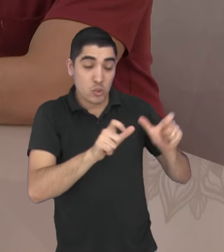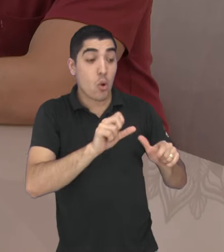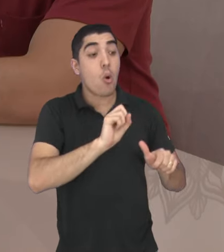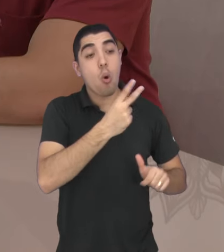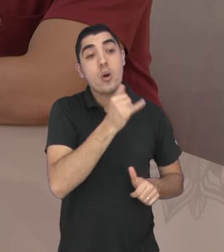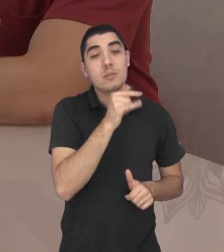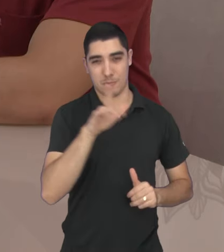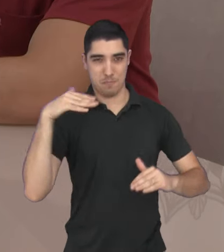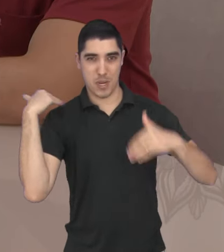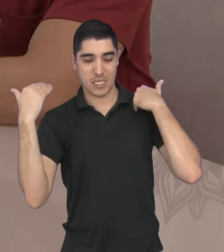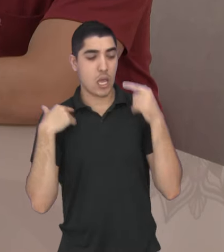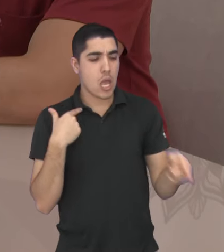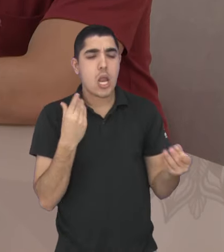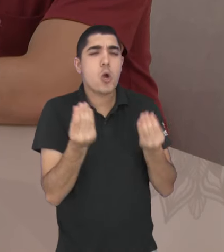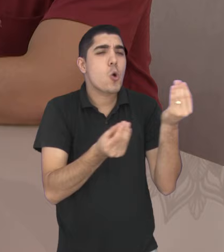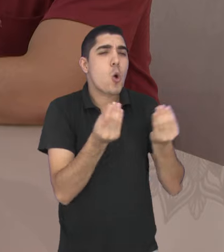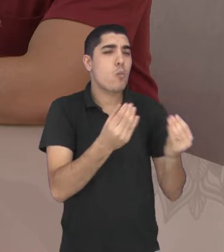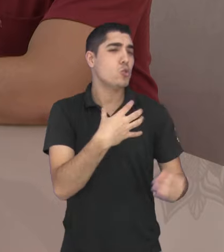a gente fazer essa introdução.